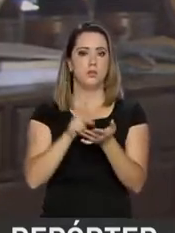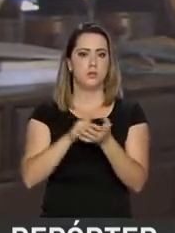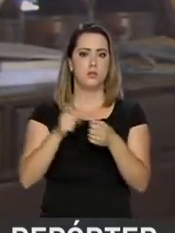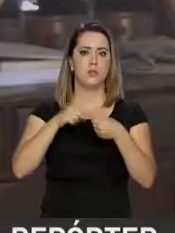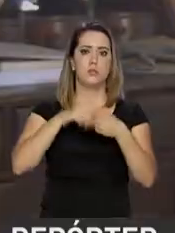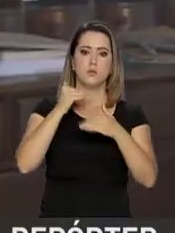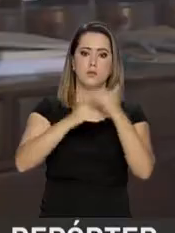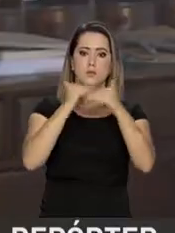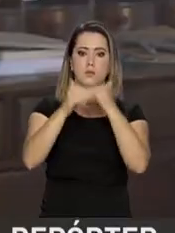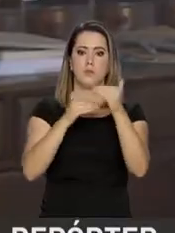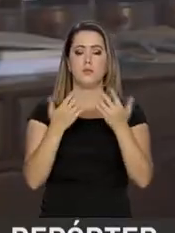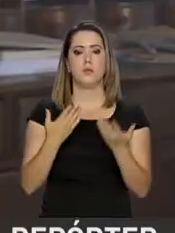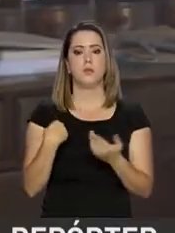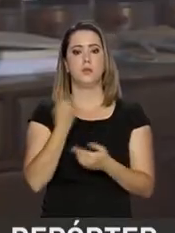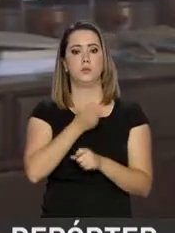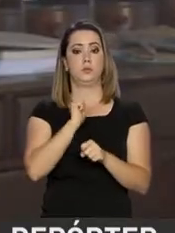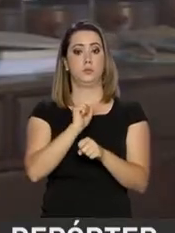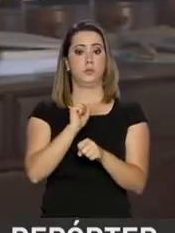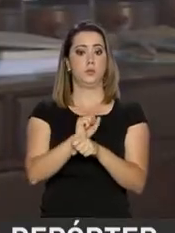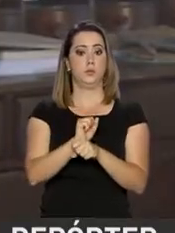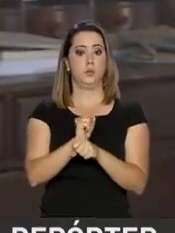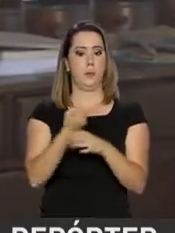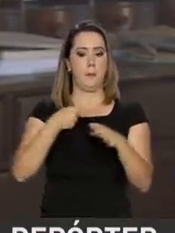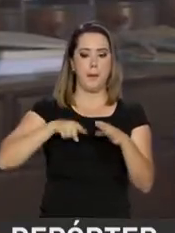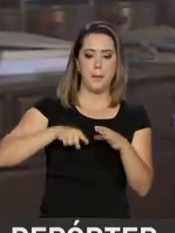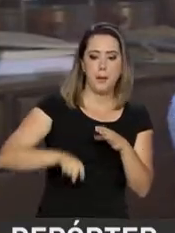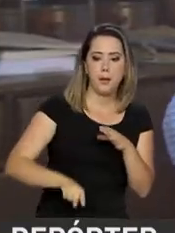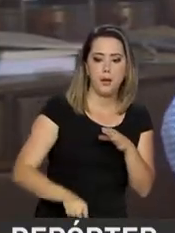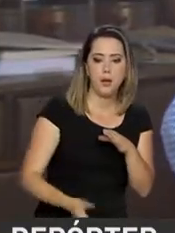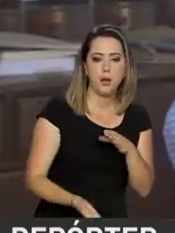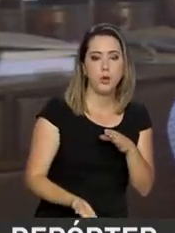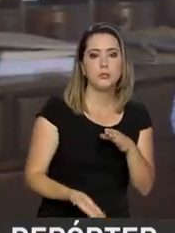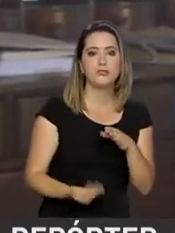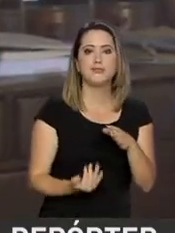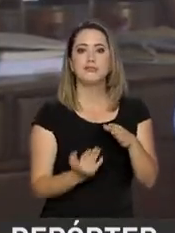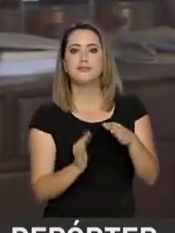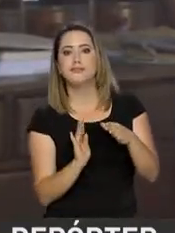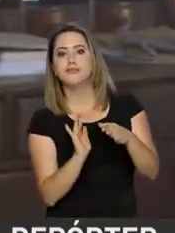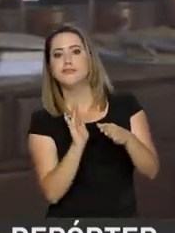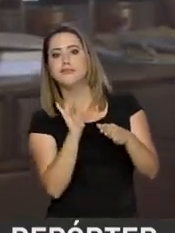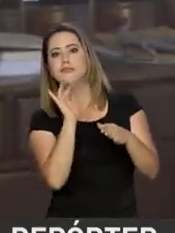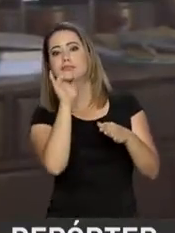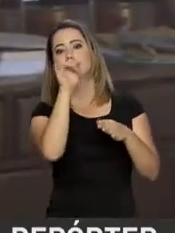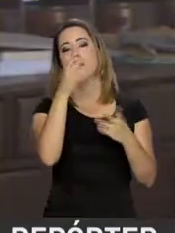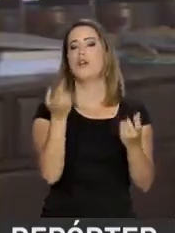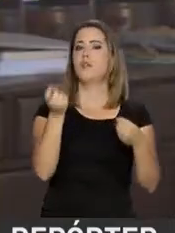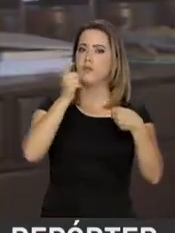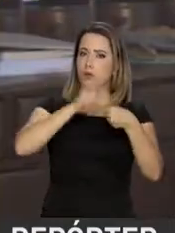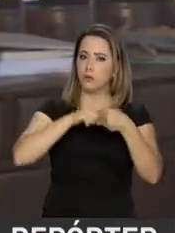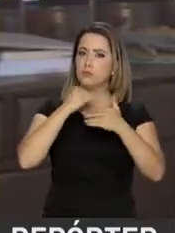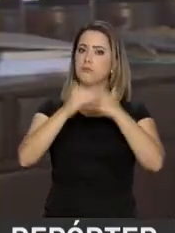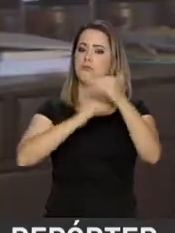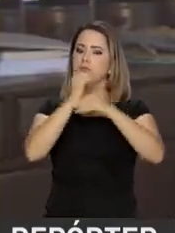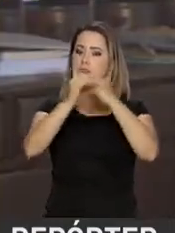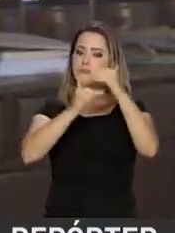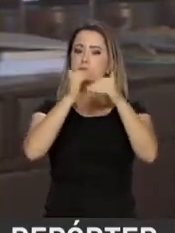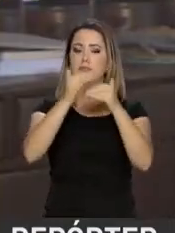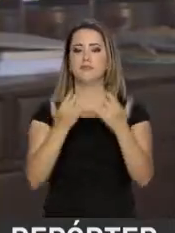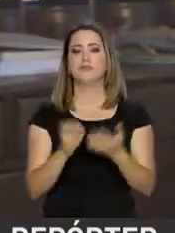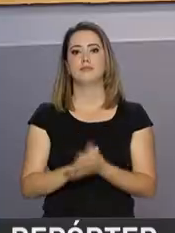recuperação paramos chegou ao fundo do poço estamos saindo do fundo do poço não estou voltar pela a